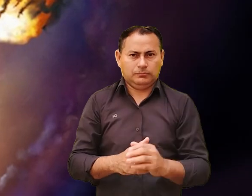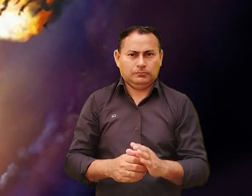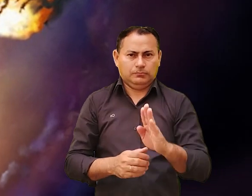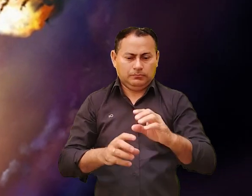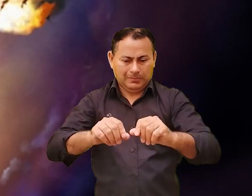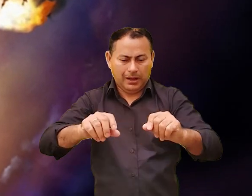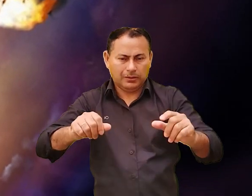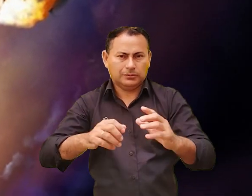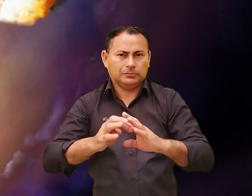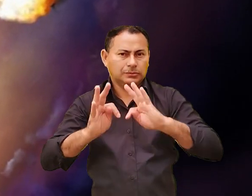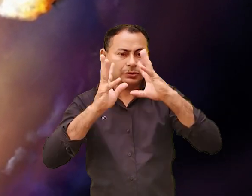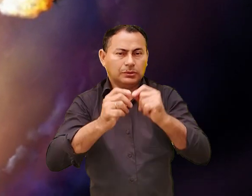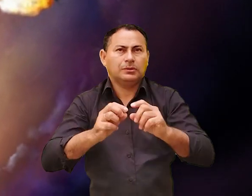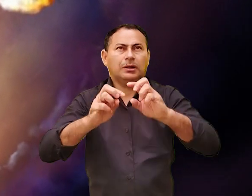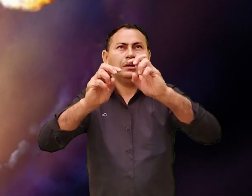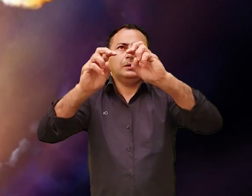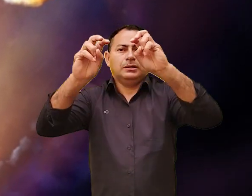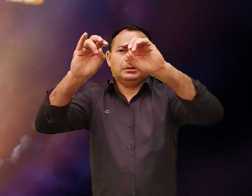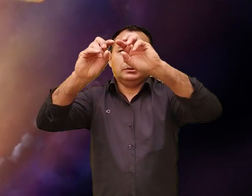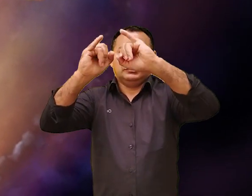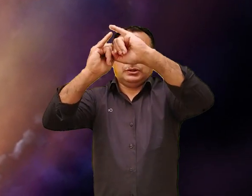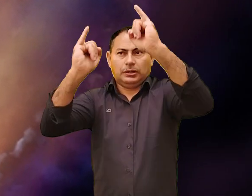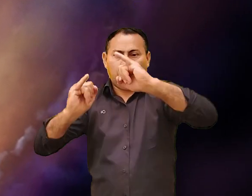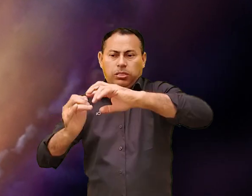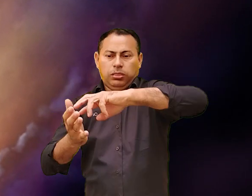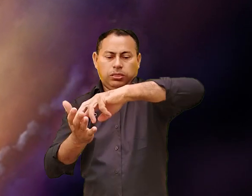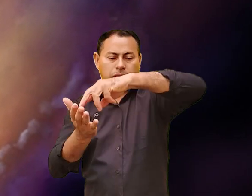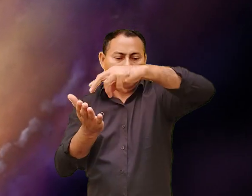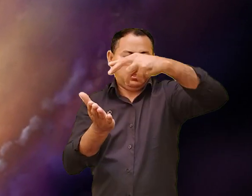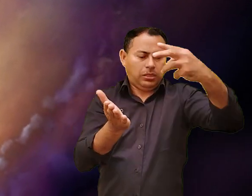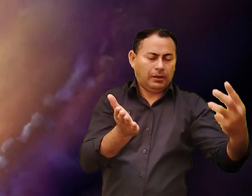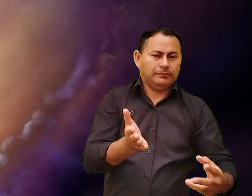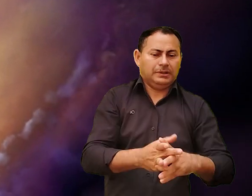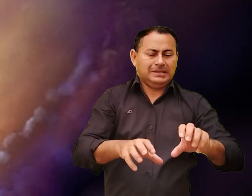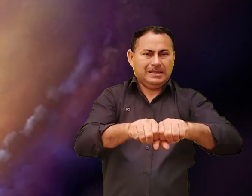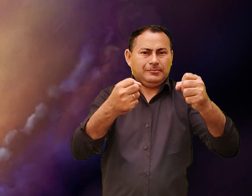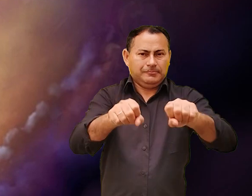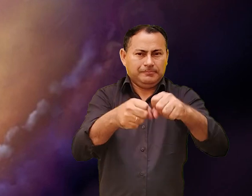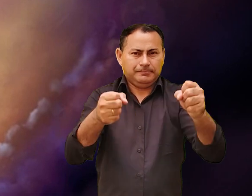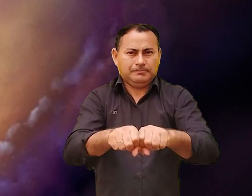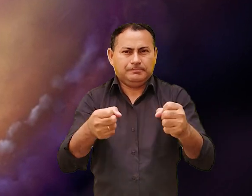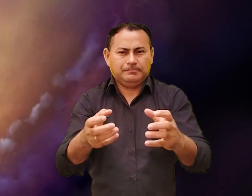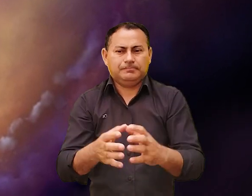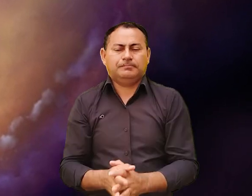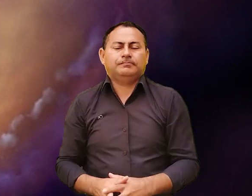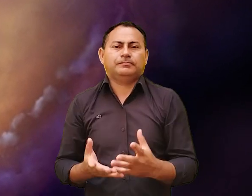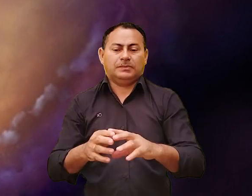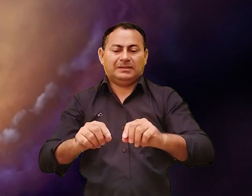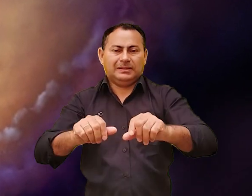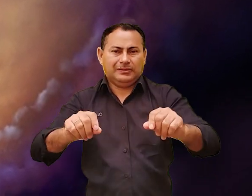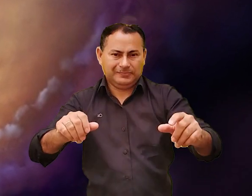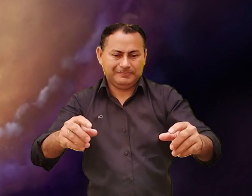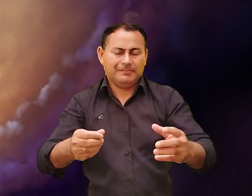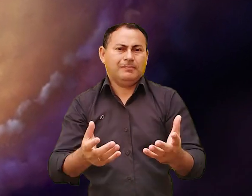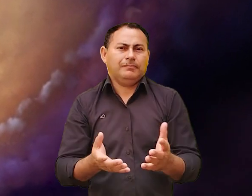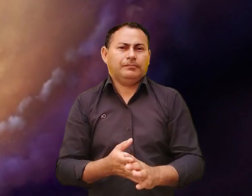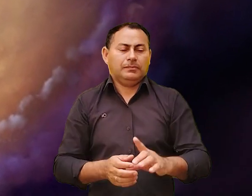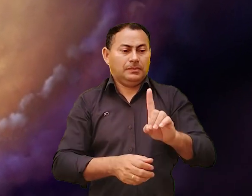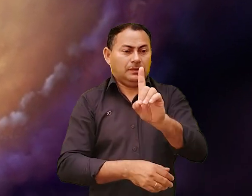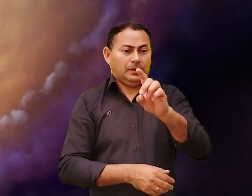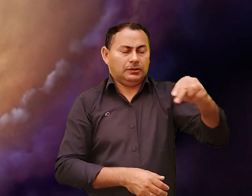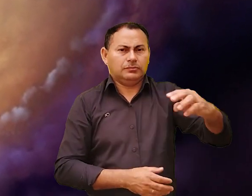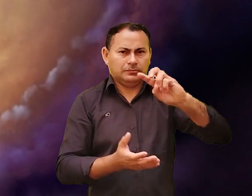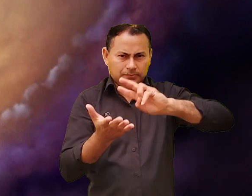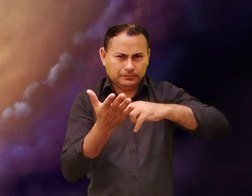Isso fez com que toda a estátua caísse e se desintegrasse, espatifando-se em pedacinhos no chão.